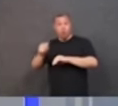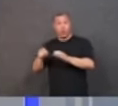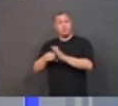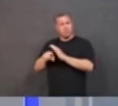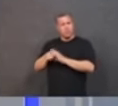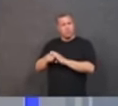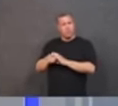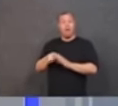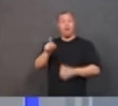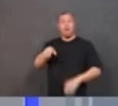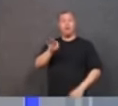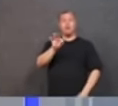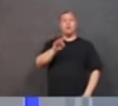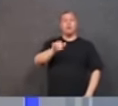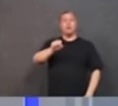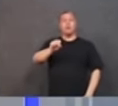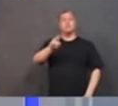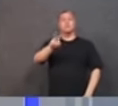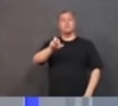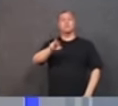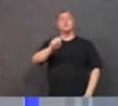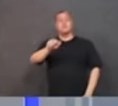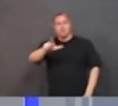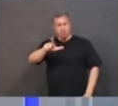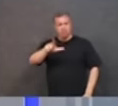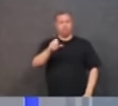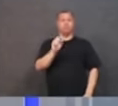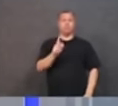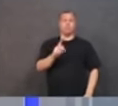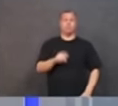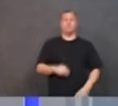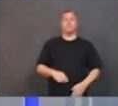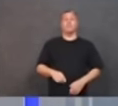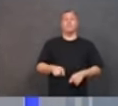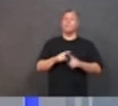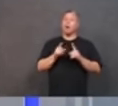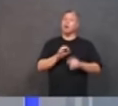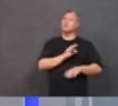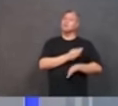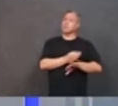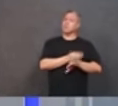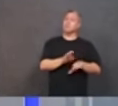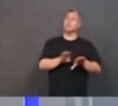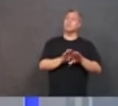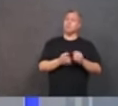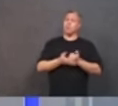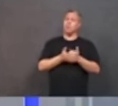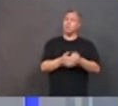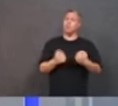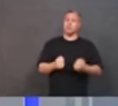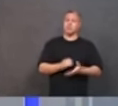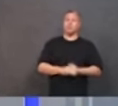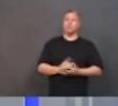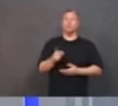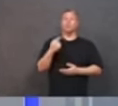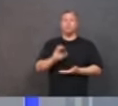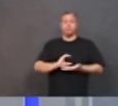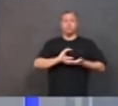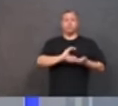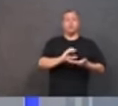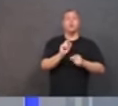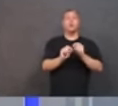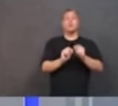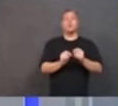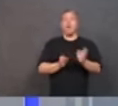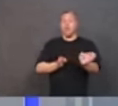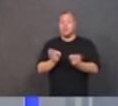ela é transversal, então ela pode passar por todo o quadro técnico. E uma coisa que nós temos que investir massivamente é na questão da